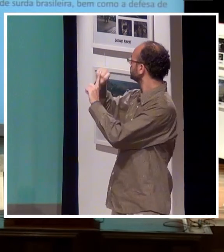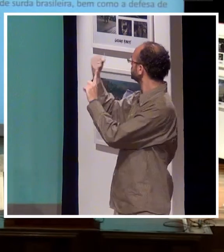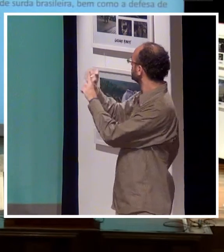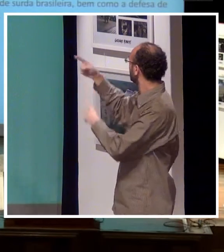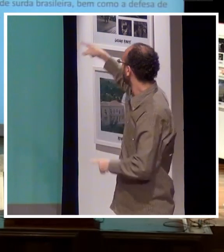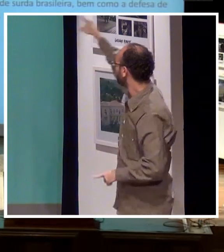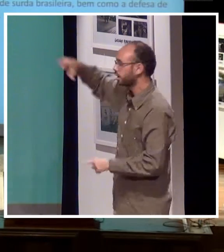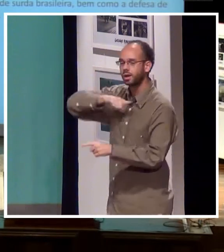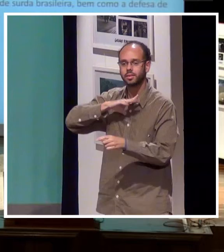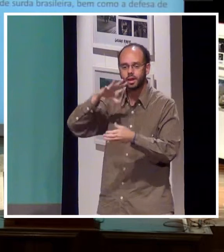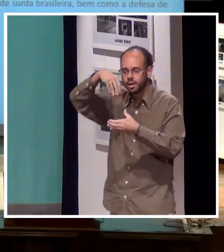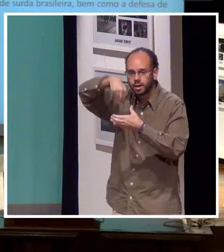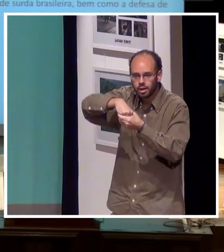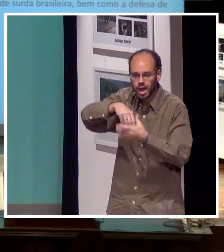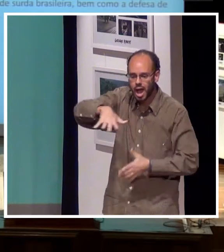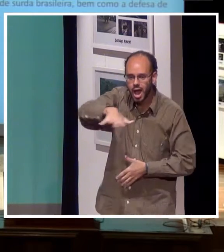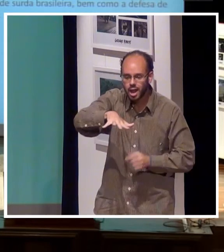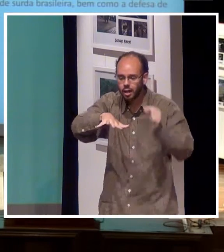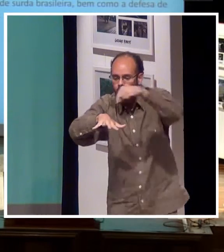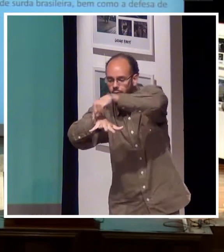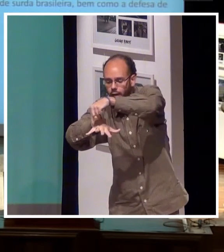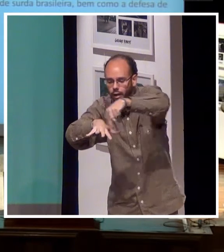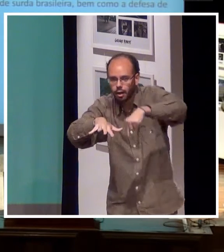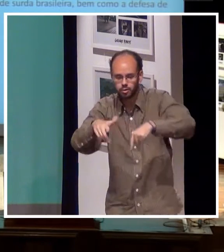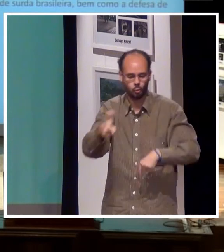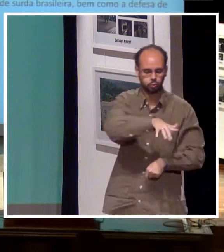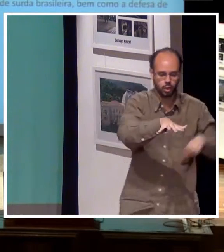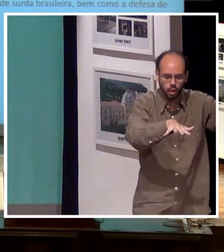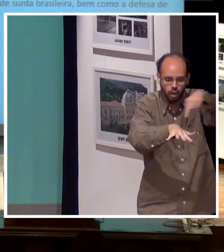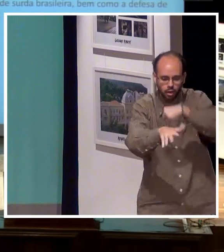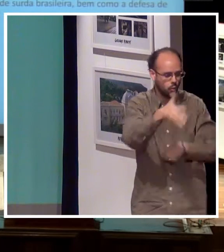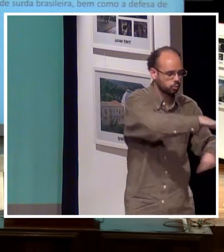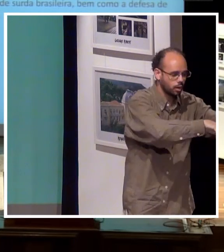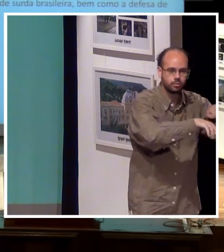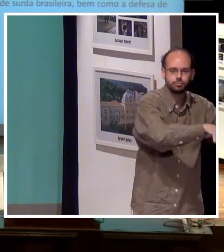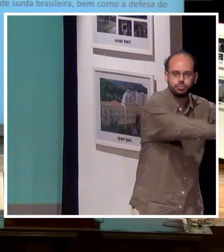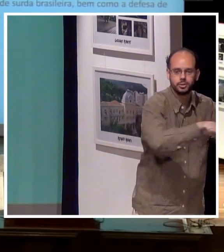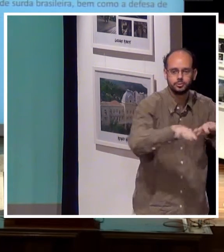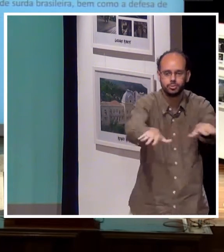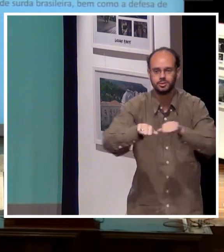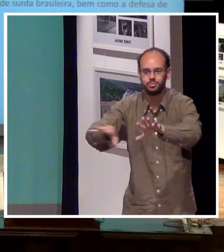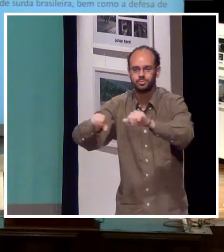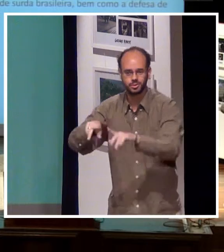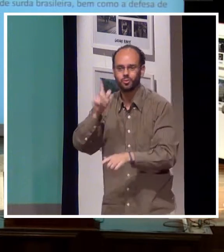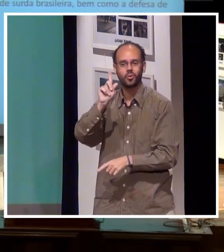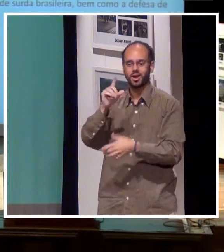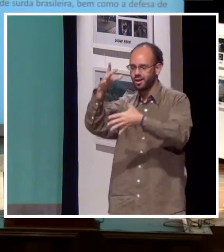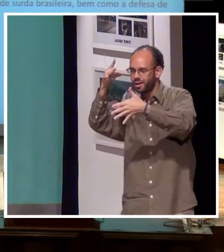da língua em si, na cultura, assistência social, todas